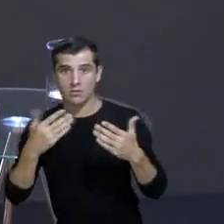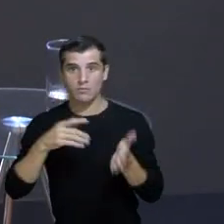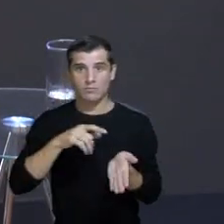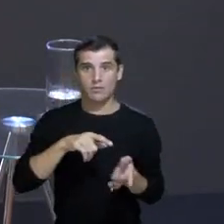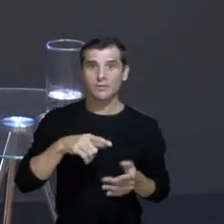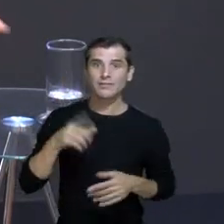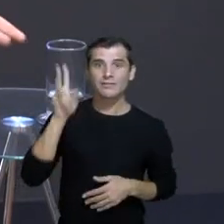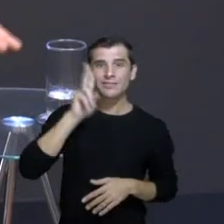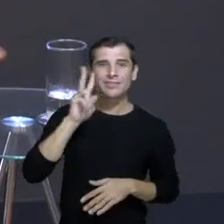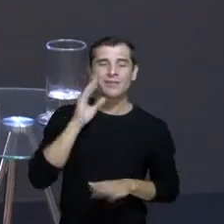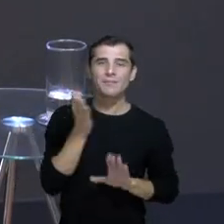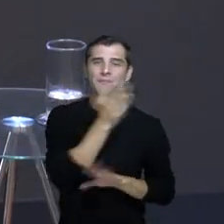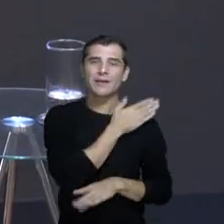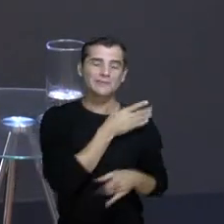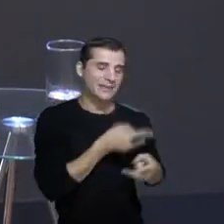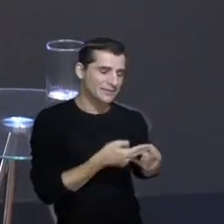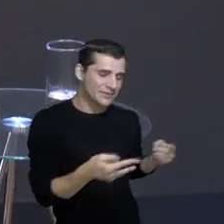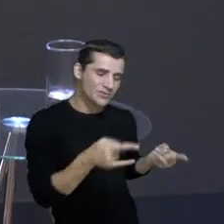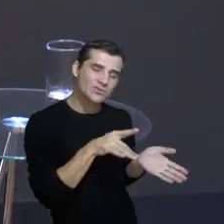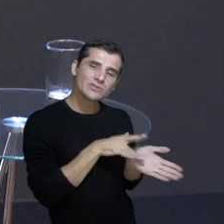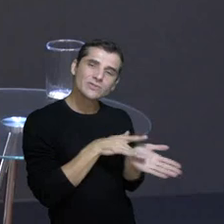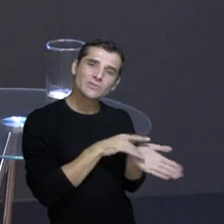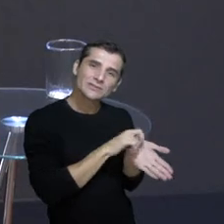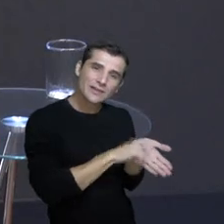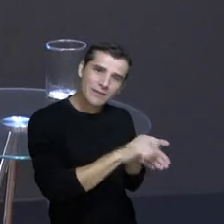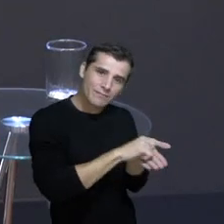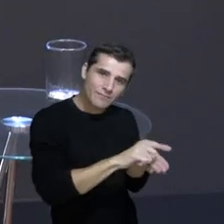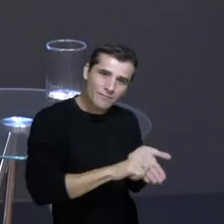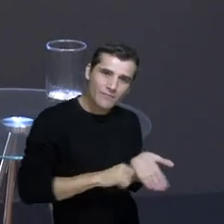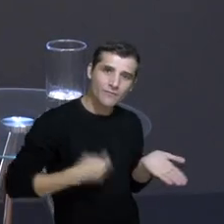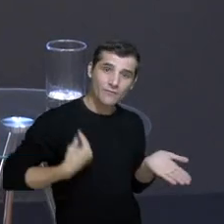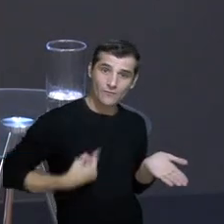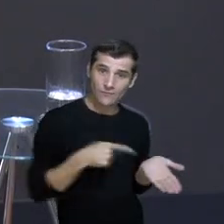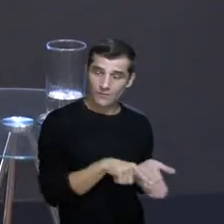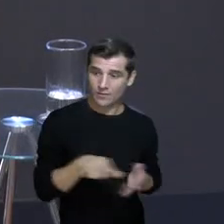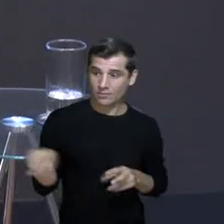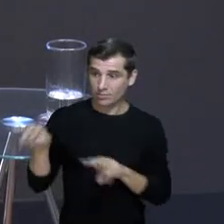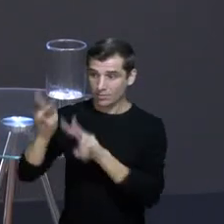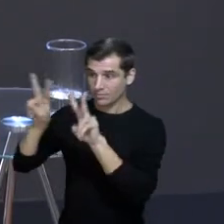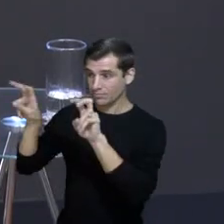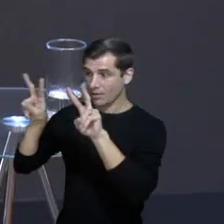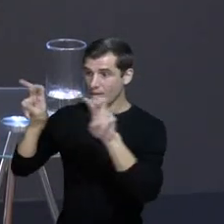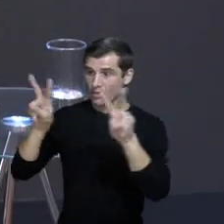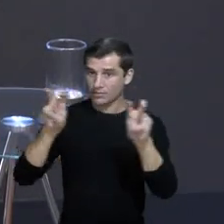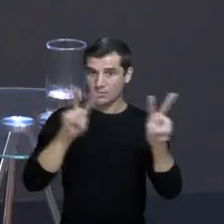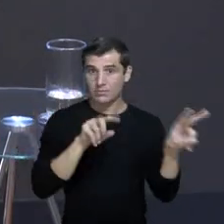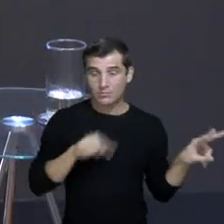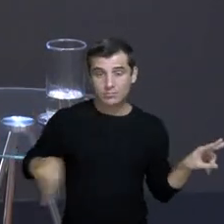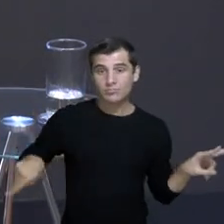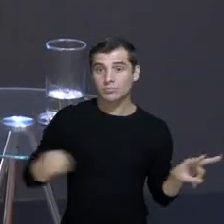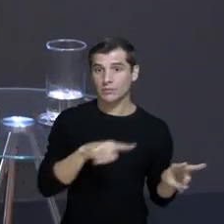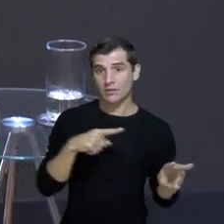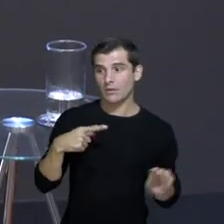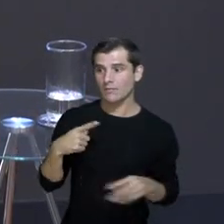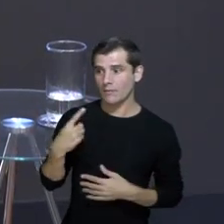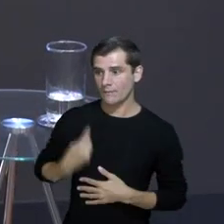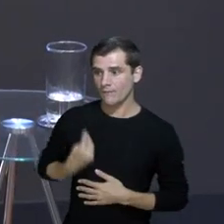lembro que fazia parte do não tô falando disso eu tô falando de cara de Conduta